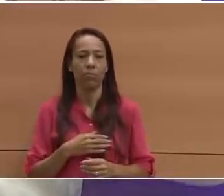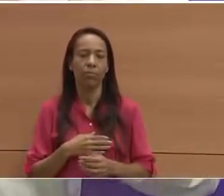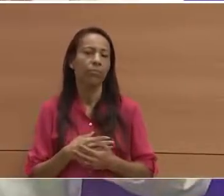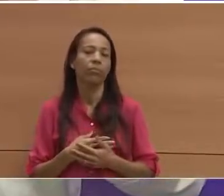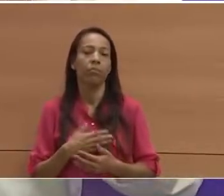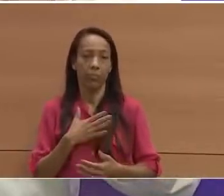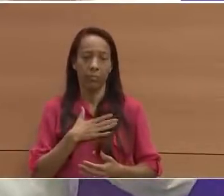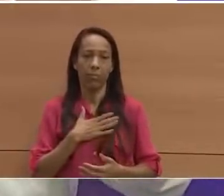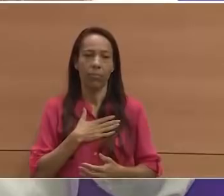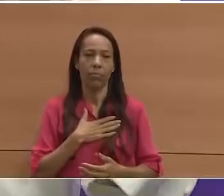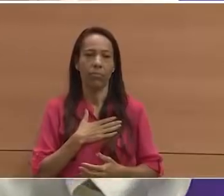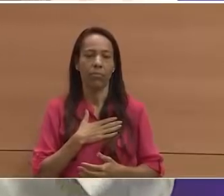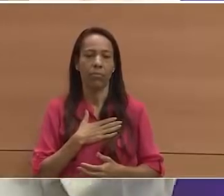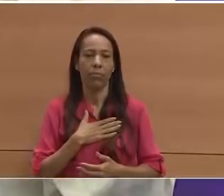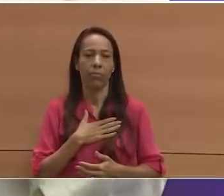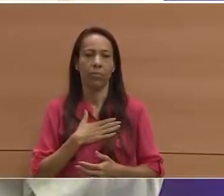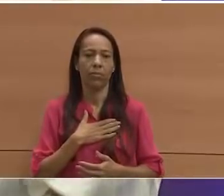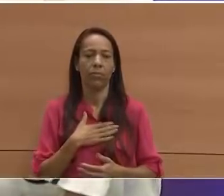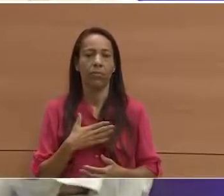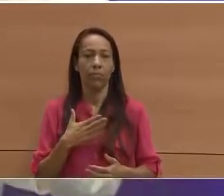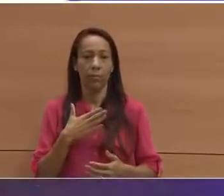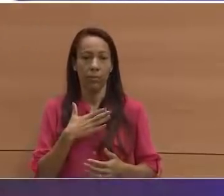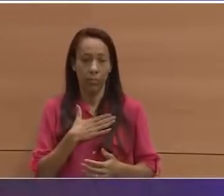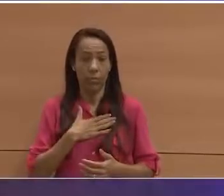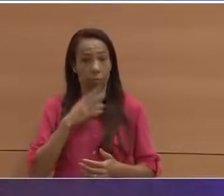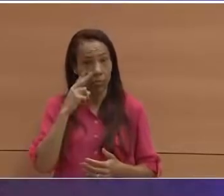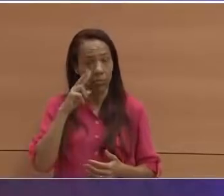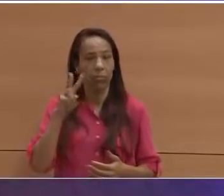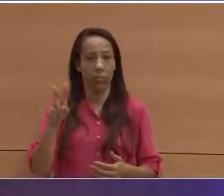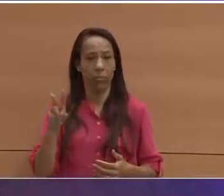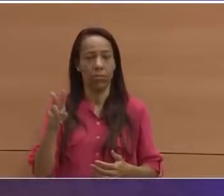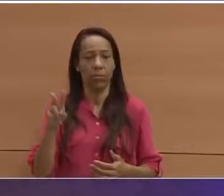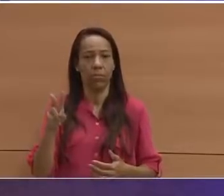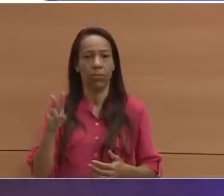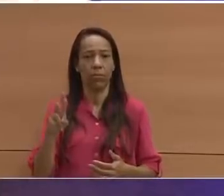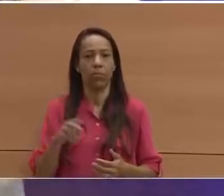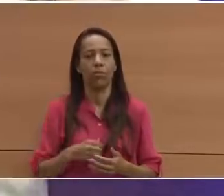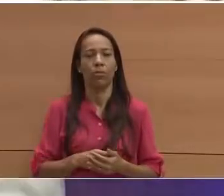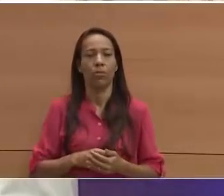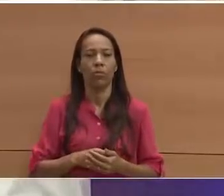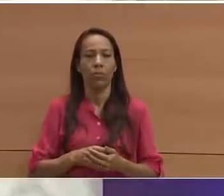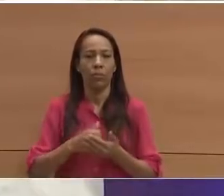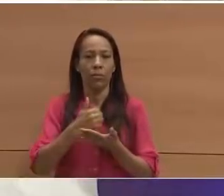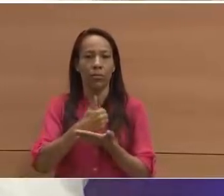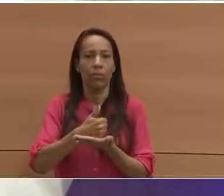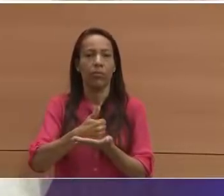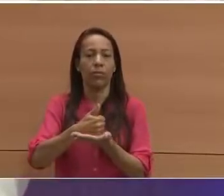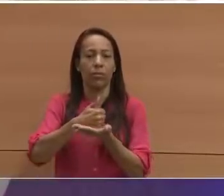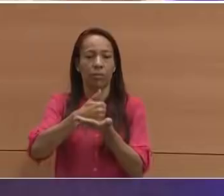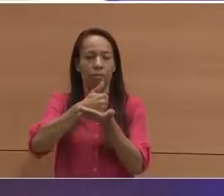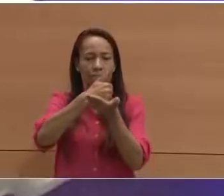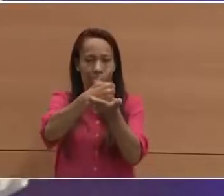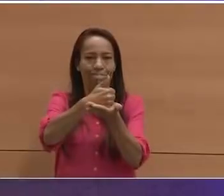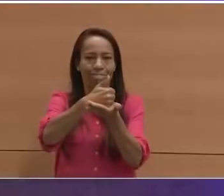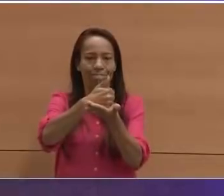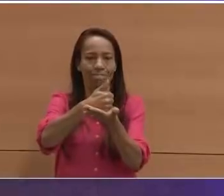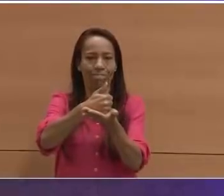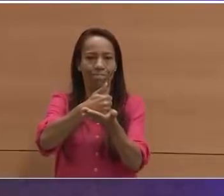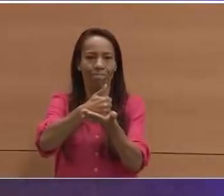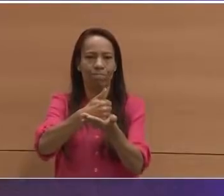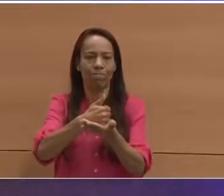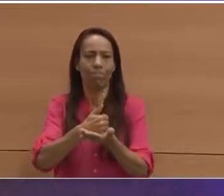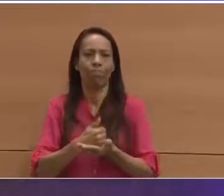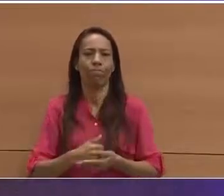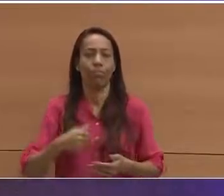estou, a minha maneira de ver, ele ajudou praticamente 20 anos